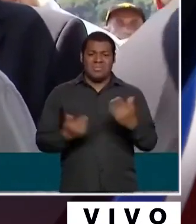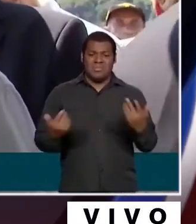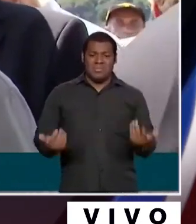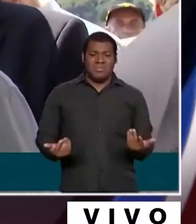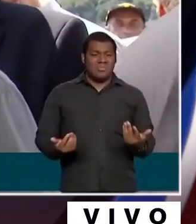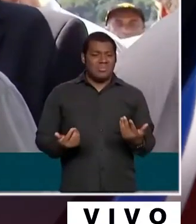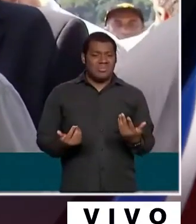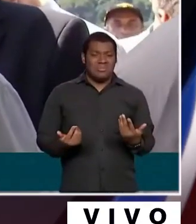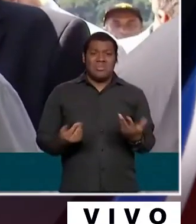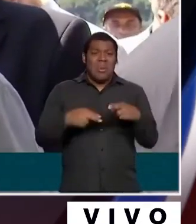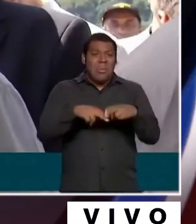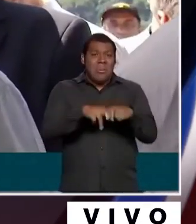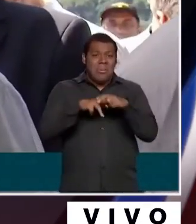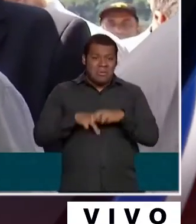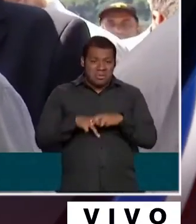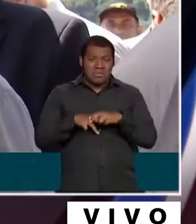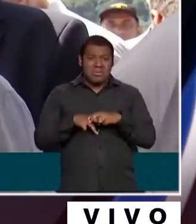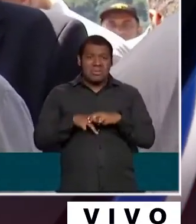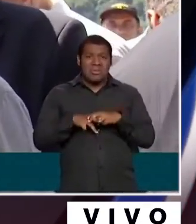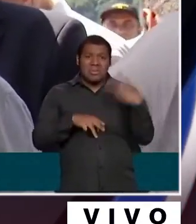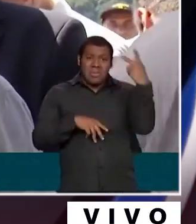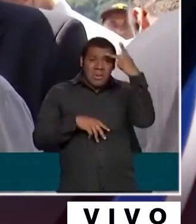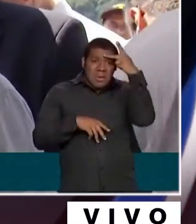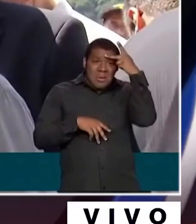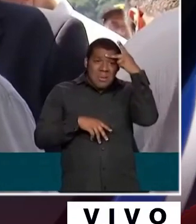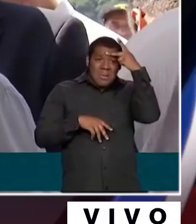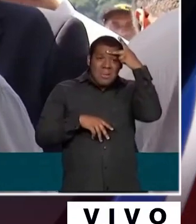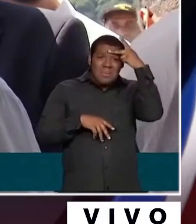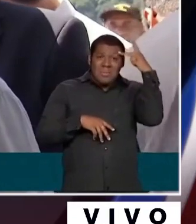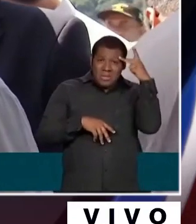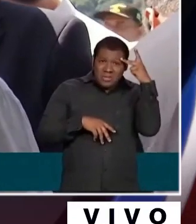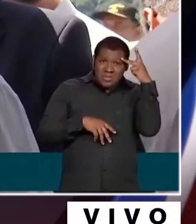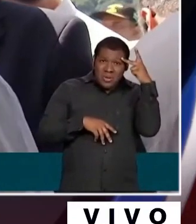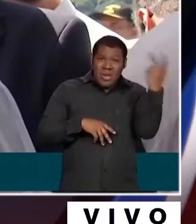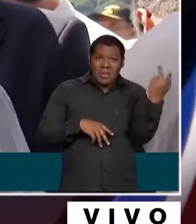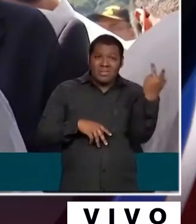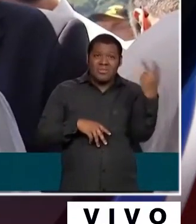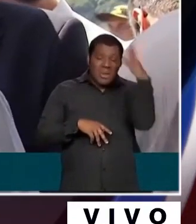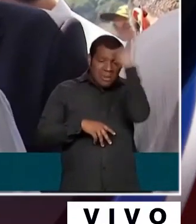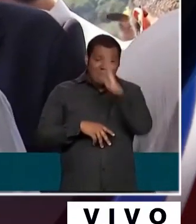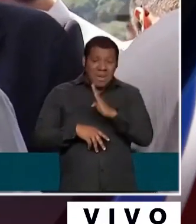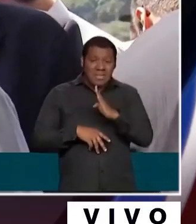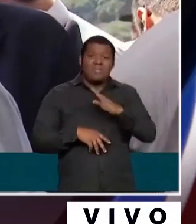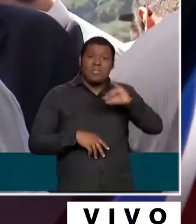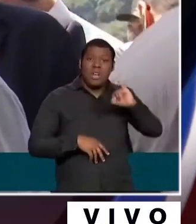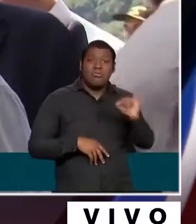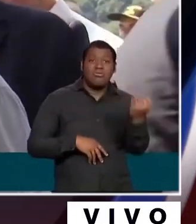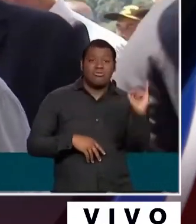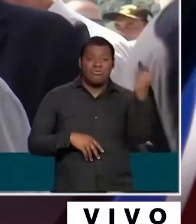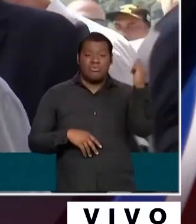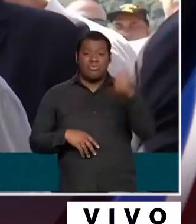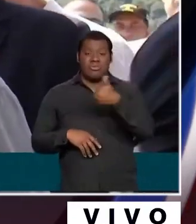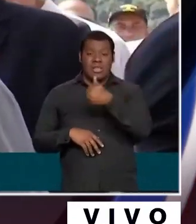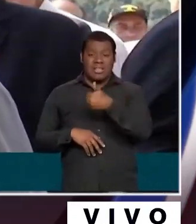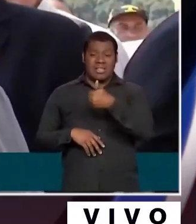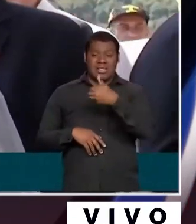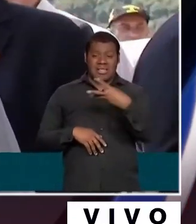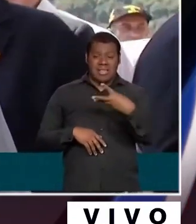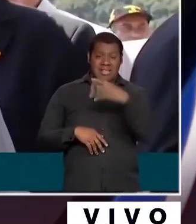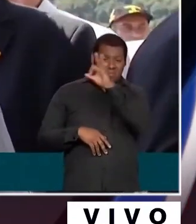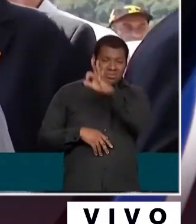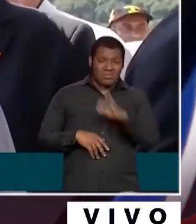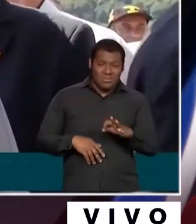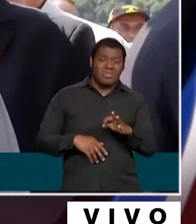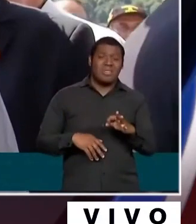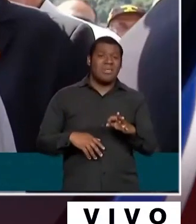Lula disse que ele não foi eleito pelo povo não foi indicado por ele e quem deve cuidar de Roberto Campos Neto é o Senado Federal